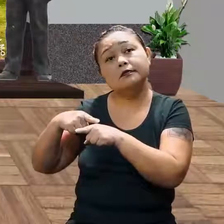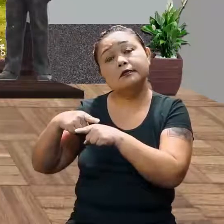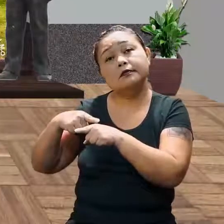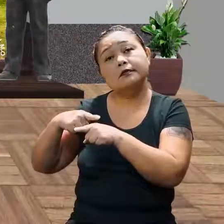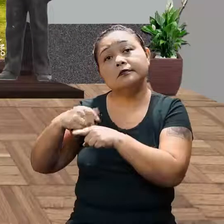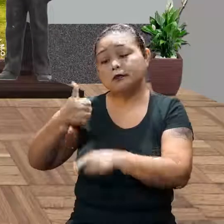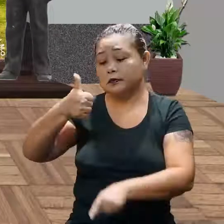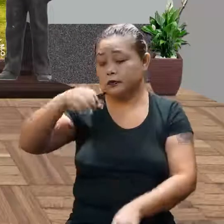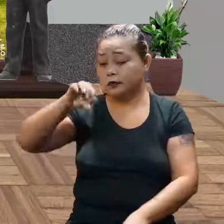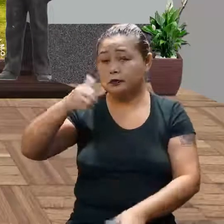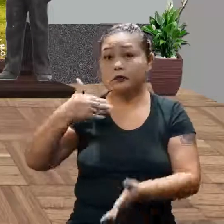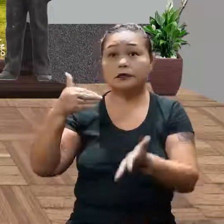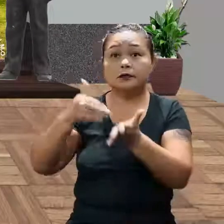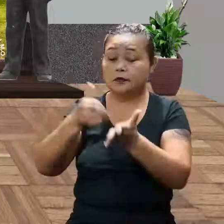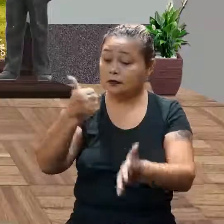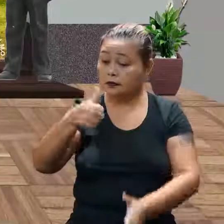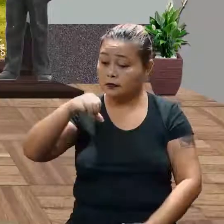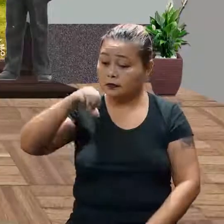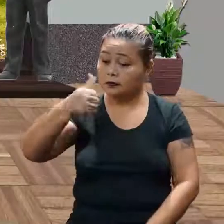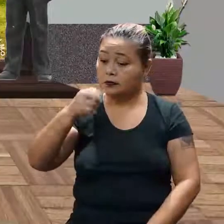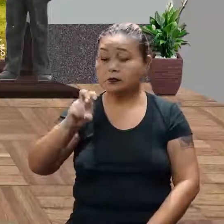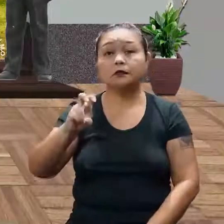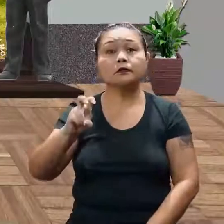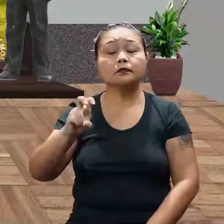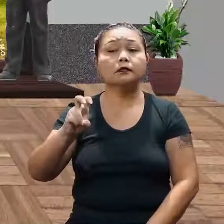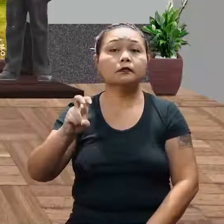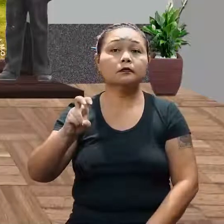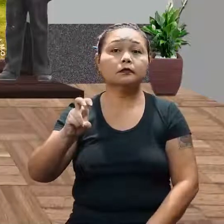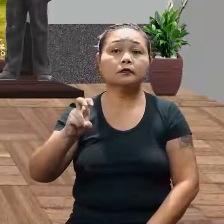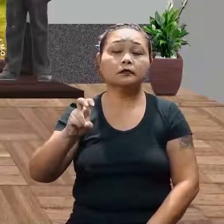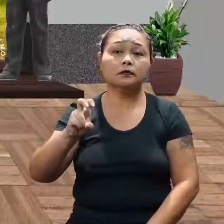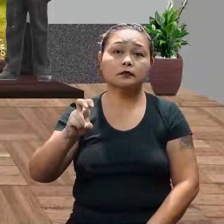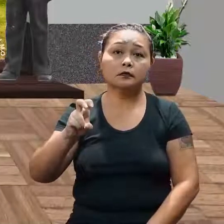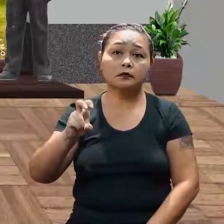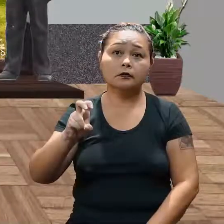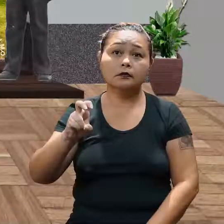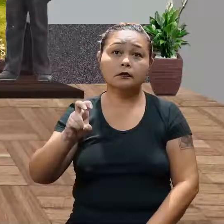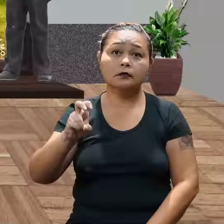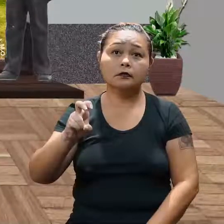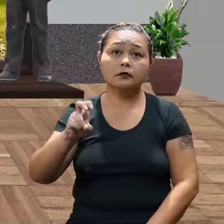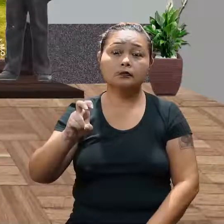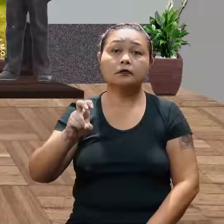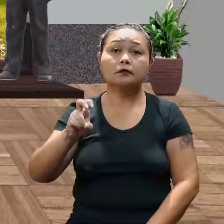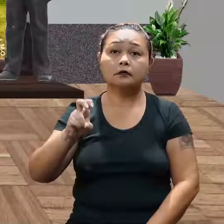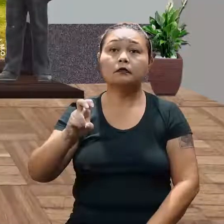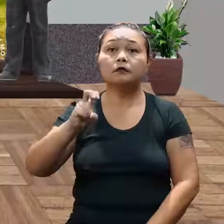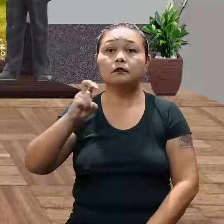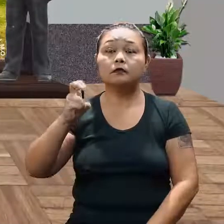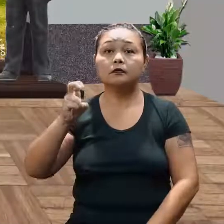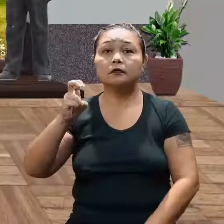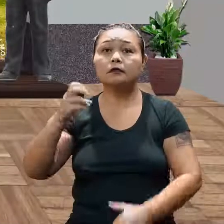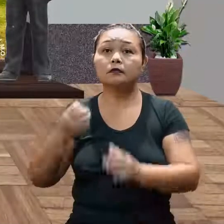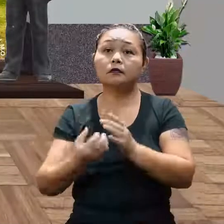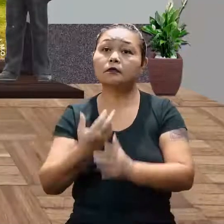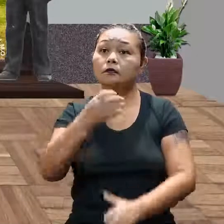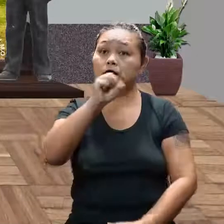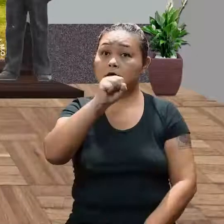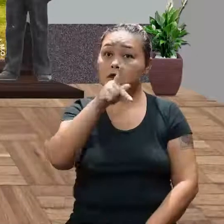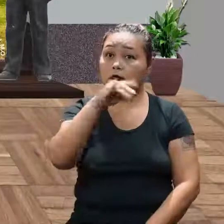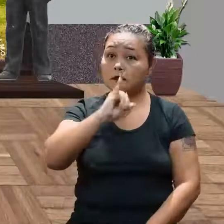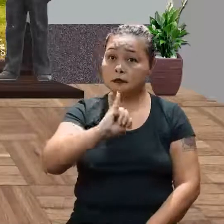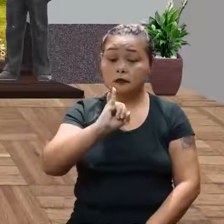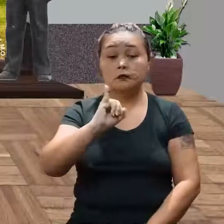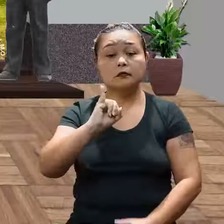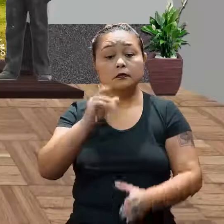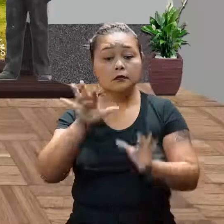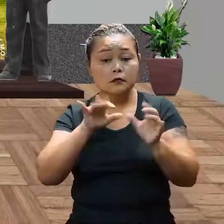de 1909 até 1915, para a questão de ser criado o SPI, o Serviço de Proteção